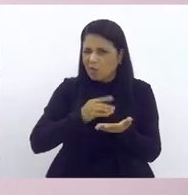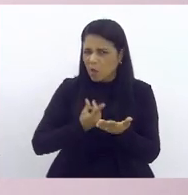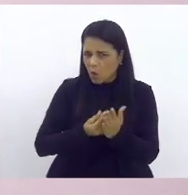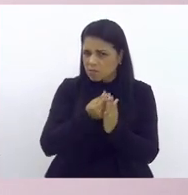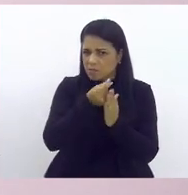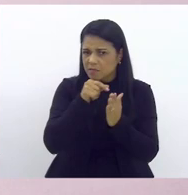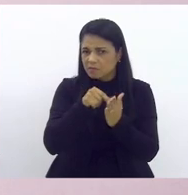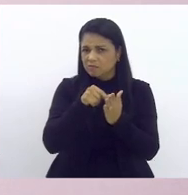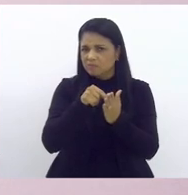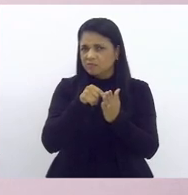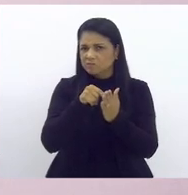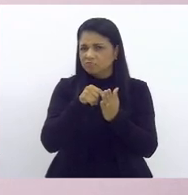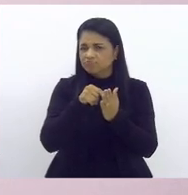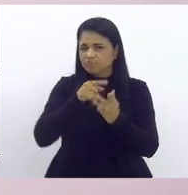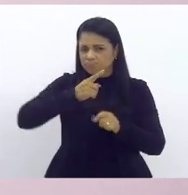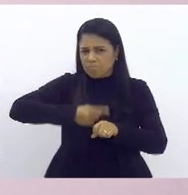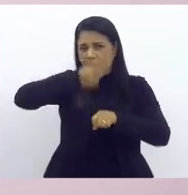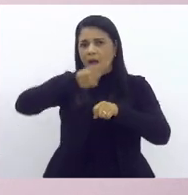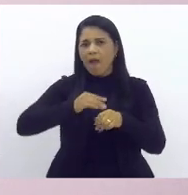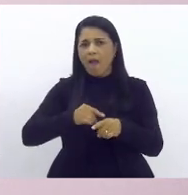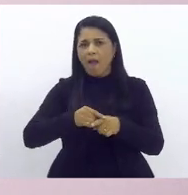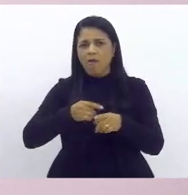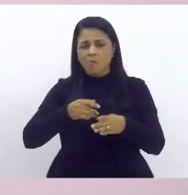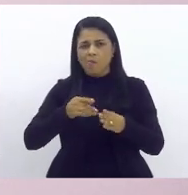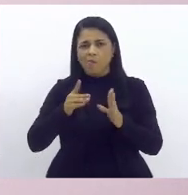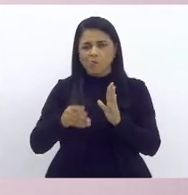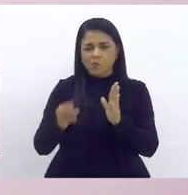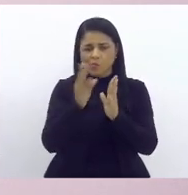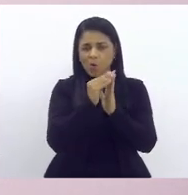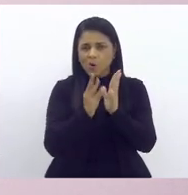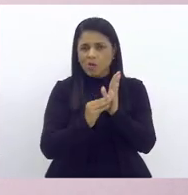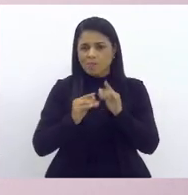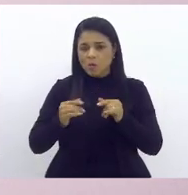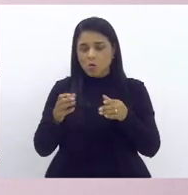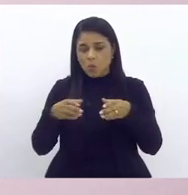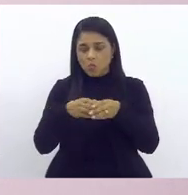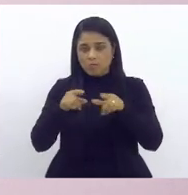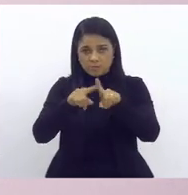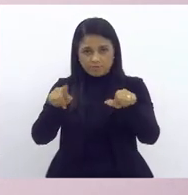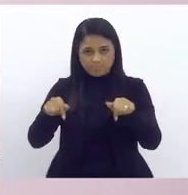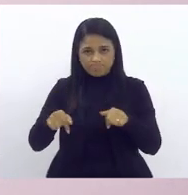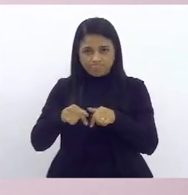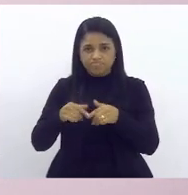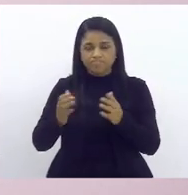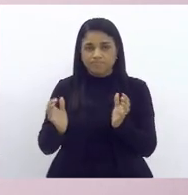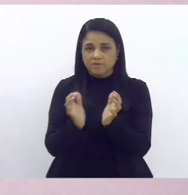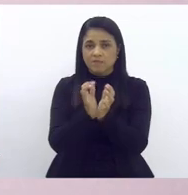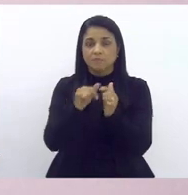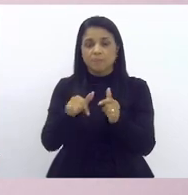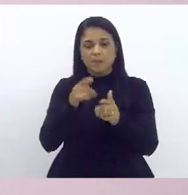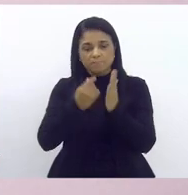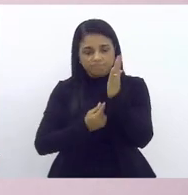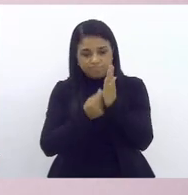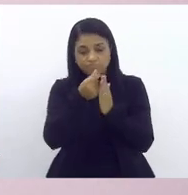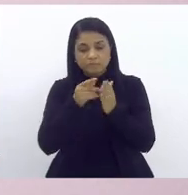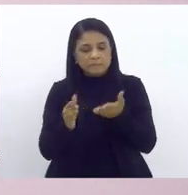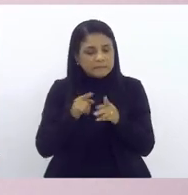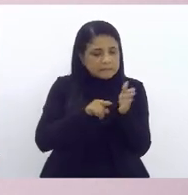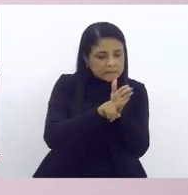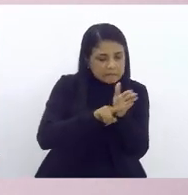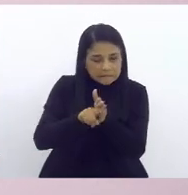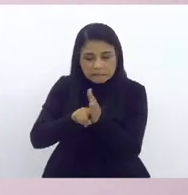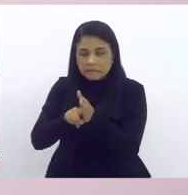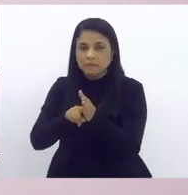gente, imediatamente, eu coloquei, né, o corpo técnico do gabinete para ver essa questão do orçamento. A gente viu que, de